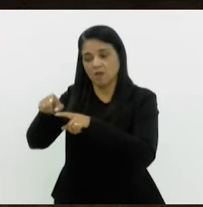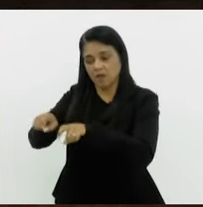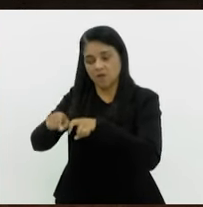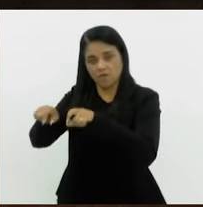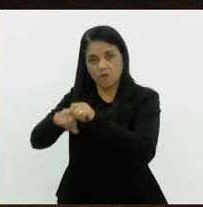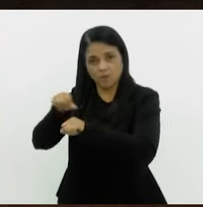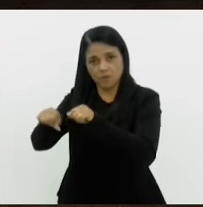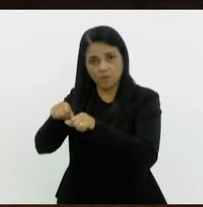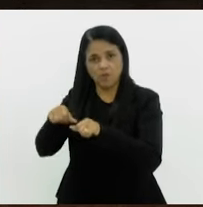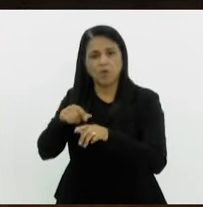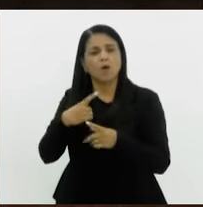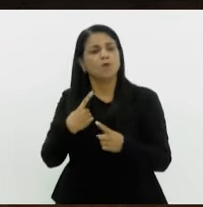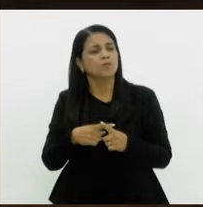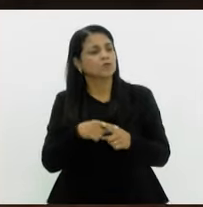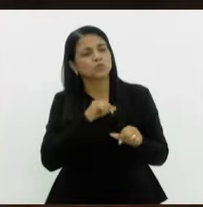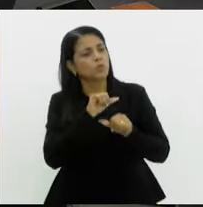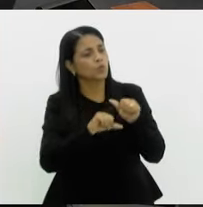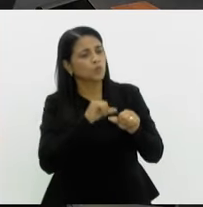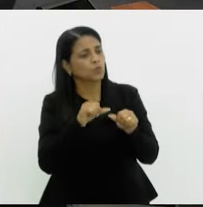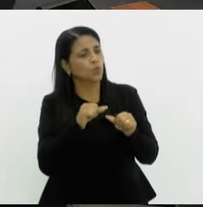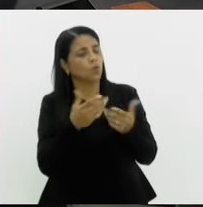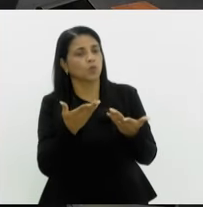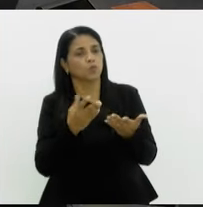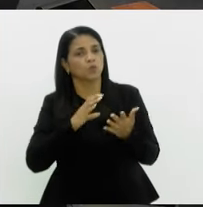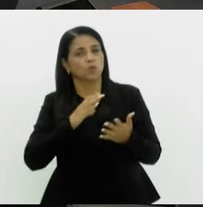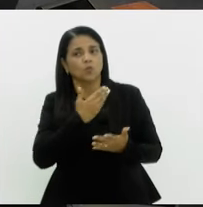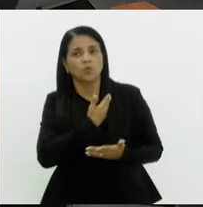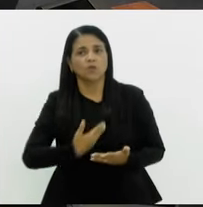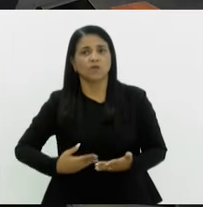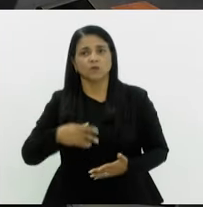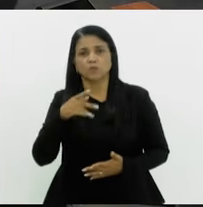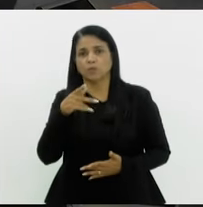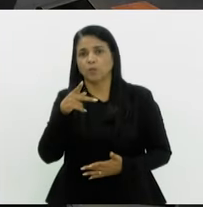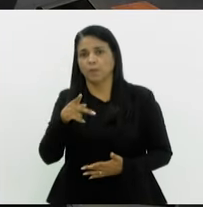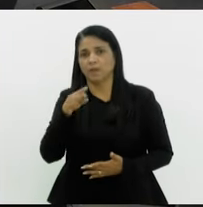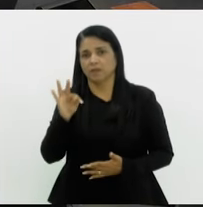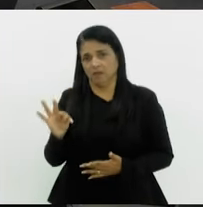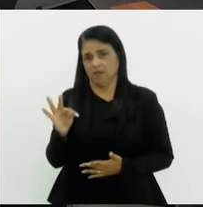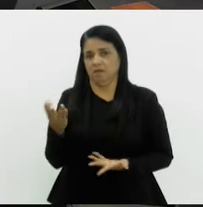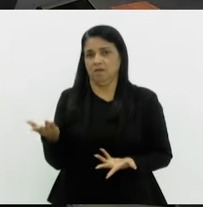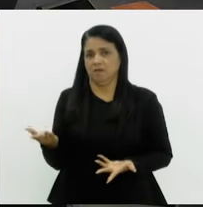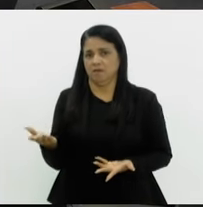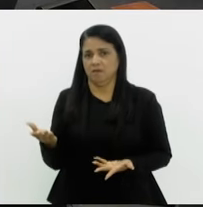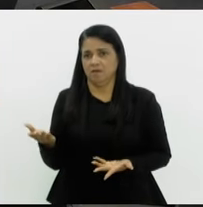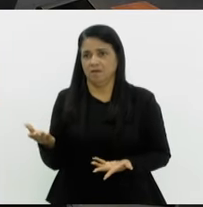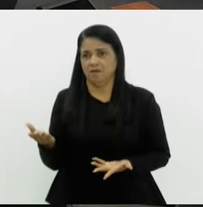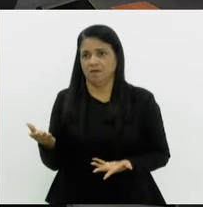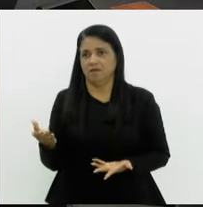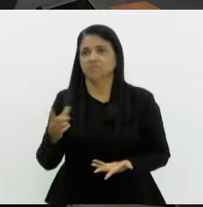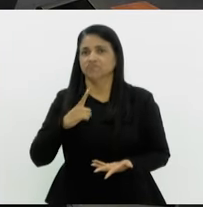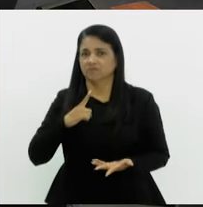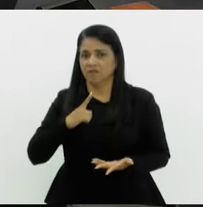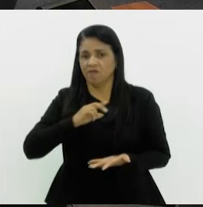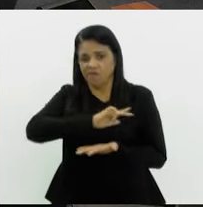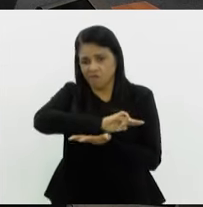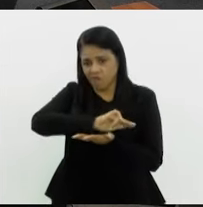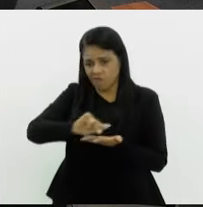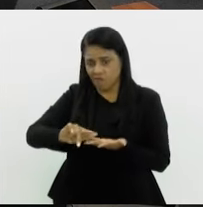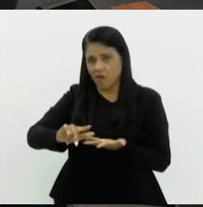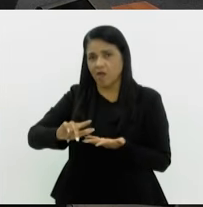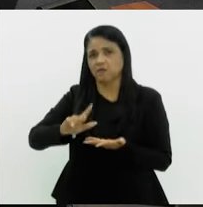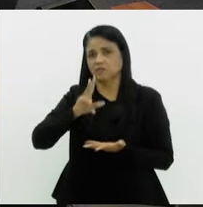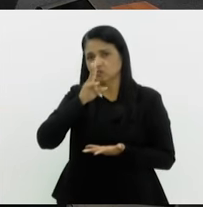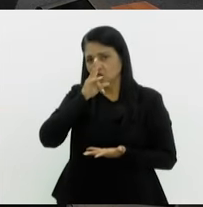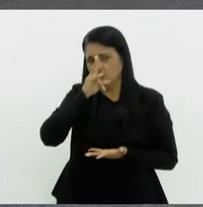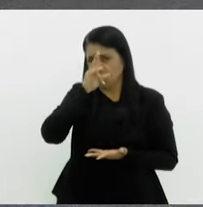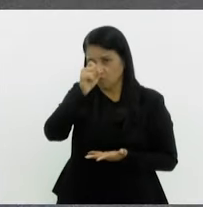nunca foi mudado, inclusive no governo do PT? Porque há muitas forças políticas no nosso